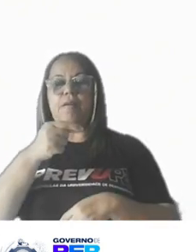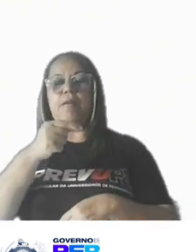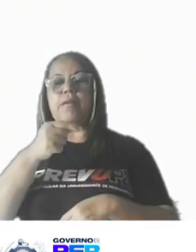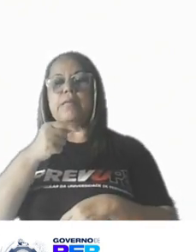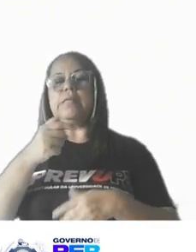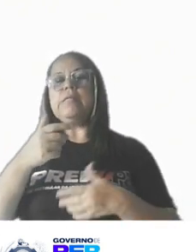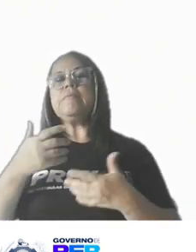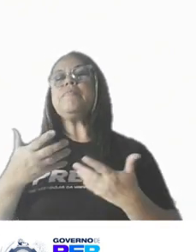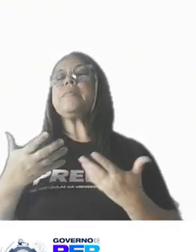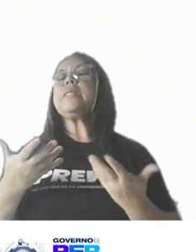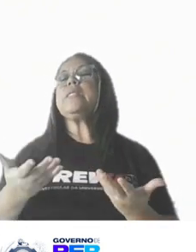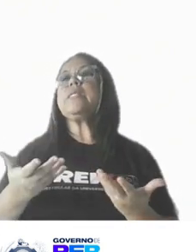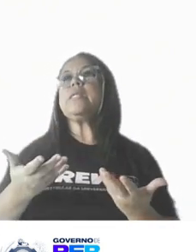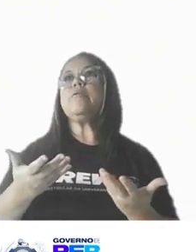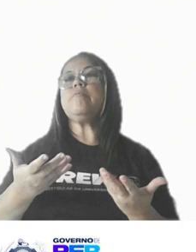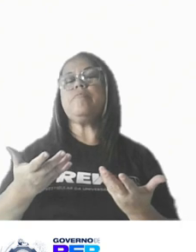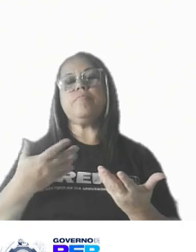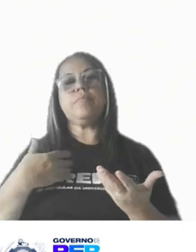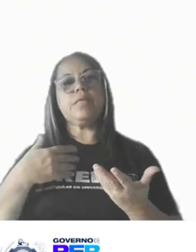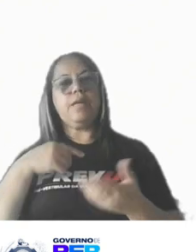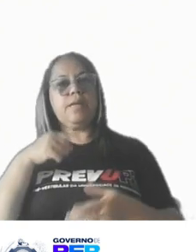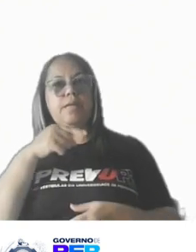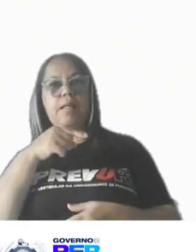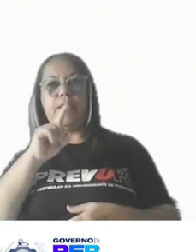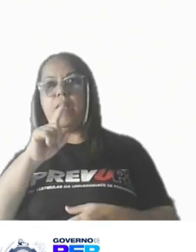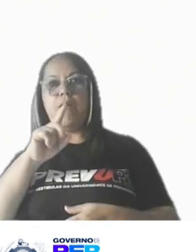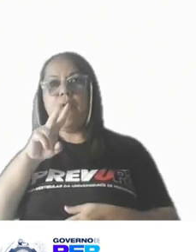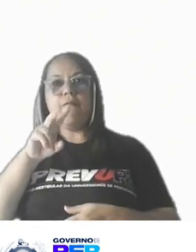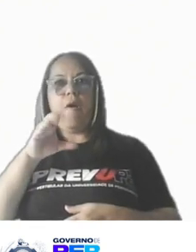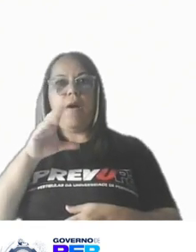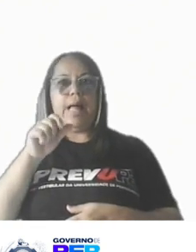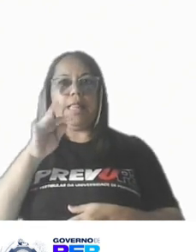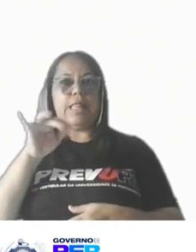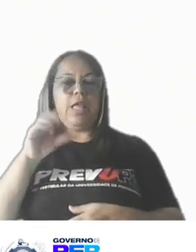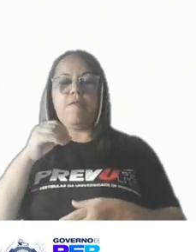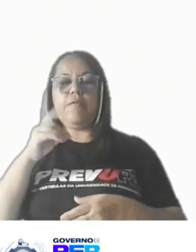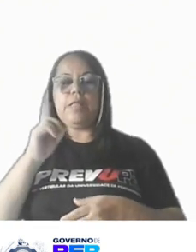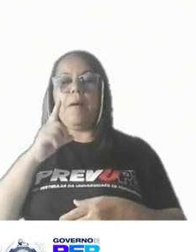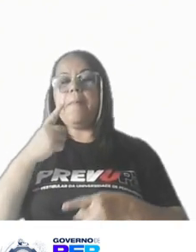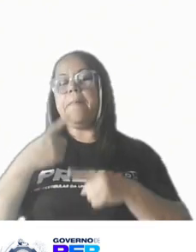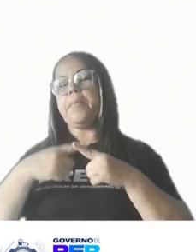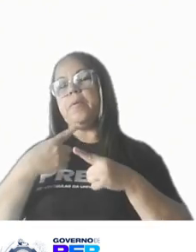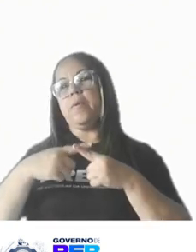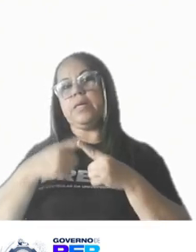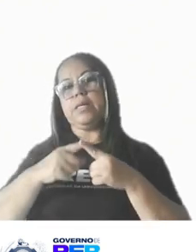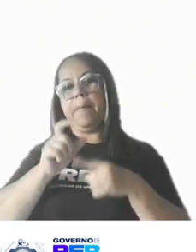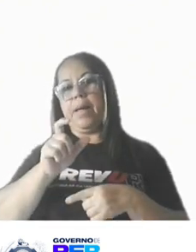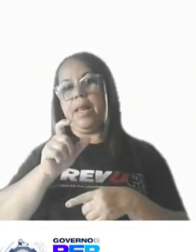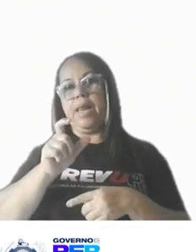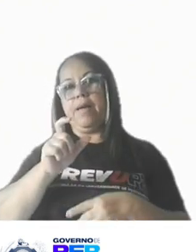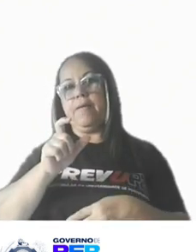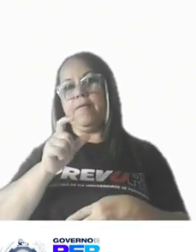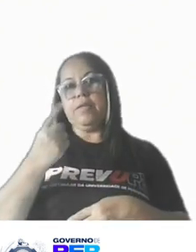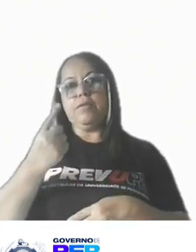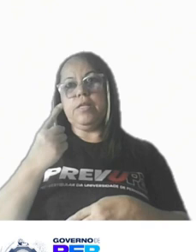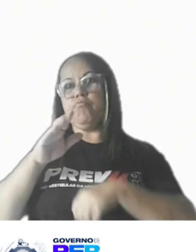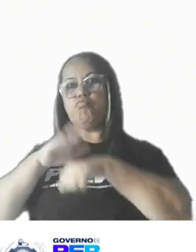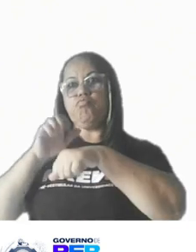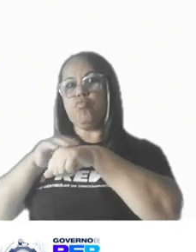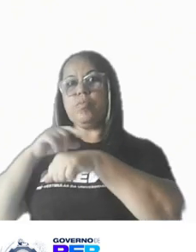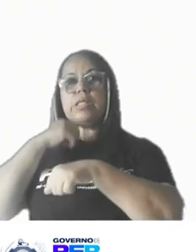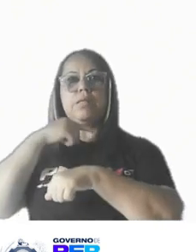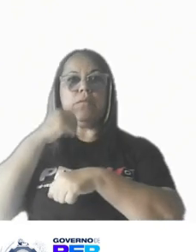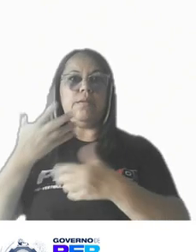No caso, lá na alternativa, ele não é vocativo, porque o elemento isolado não está chamando ninguém.